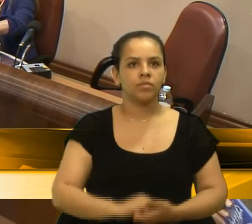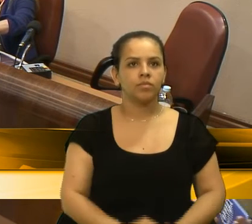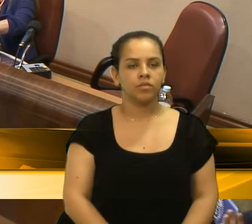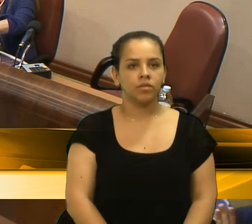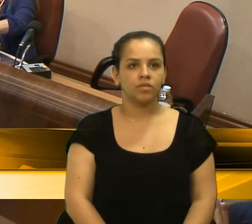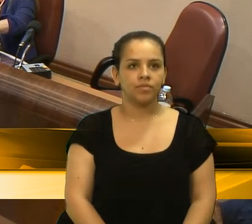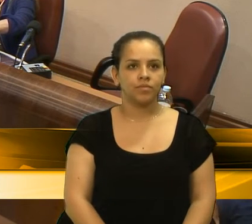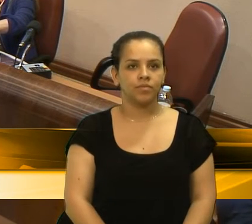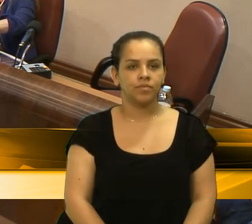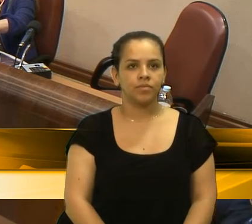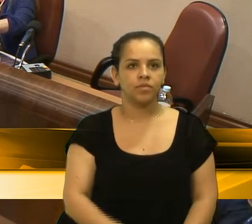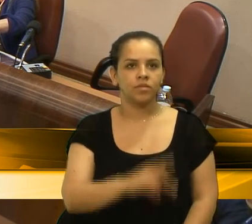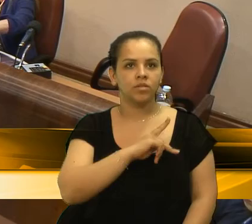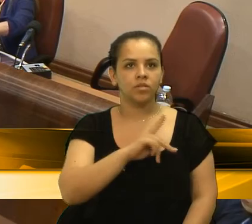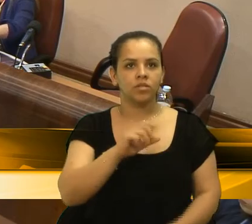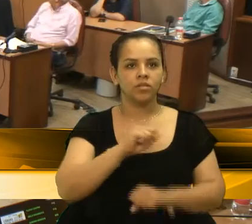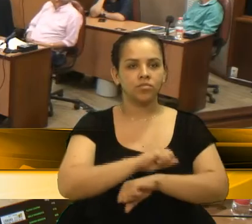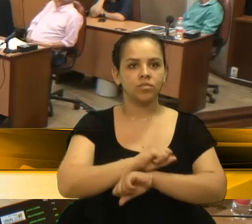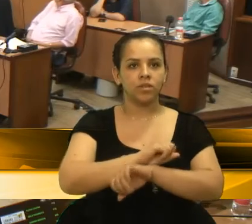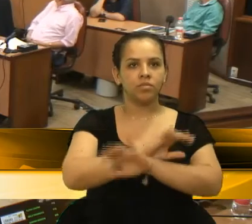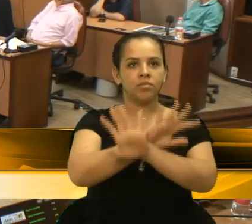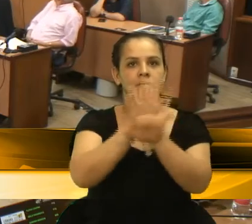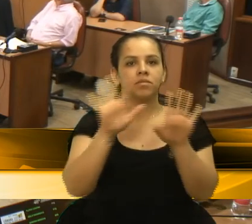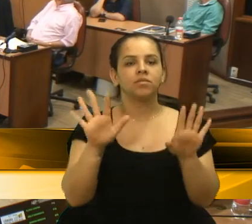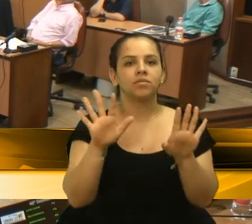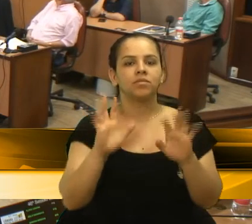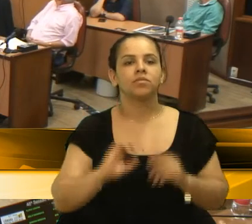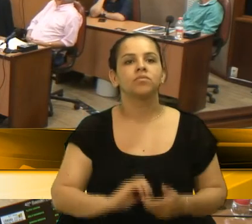presidente, só para deixar bem claro.